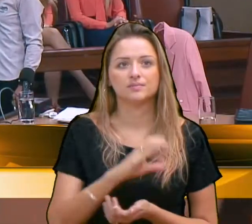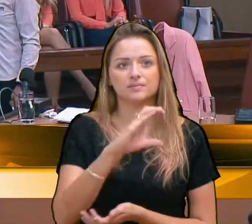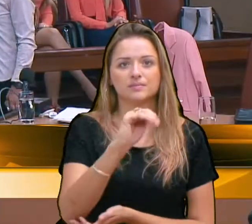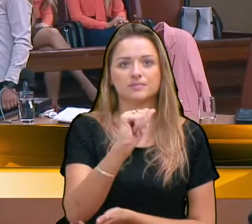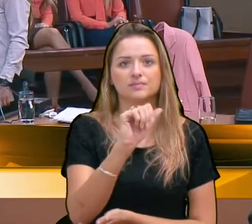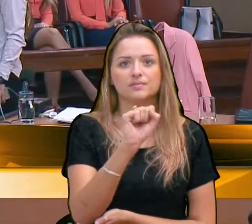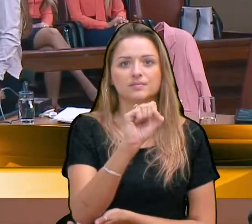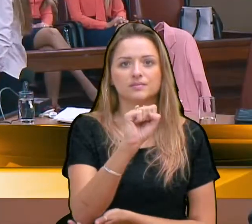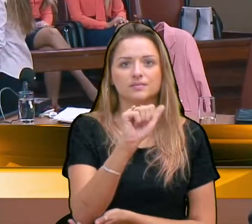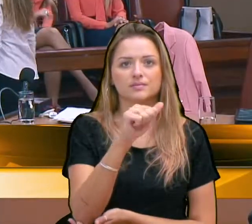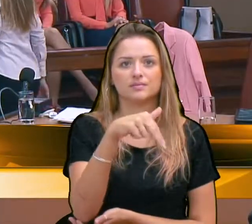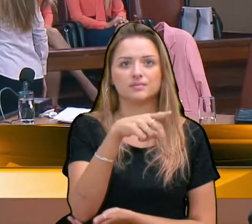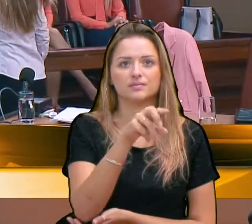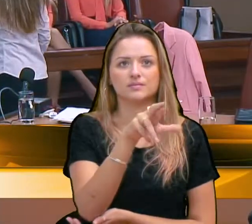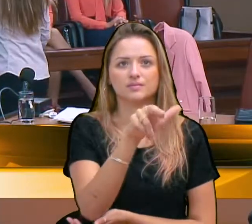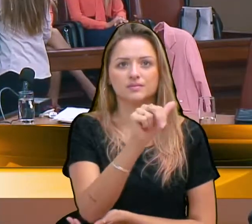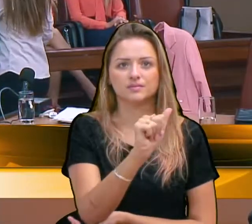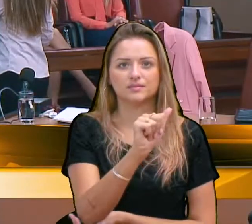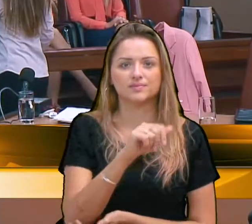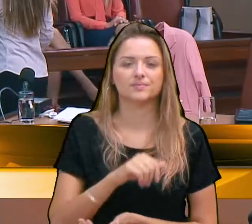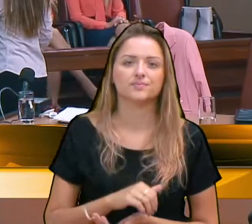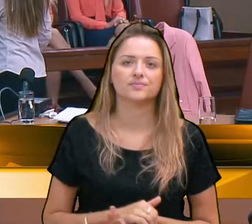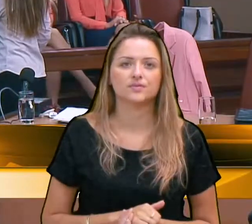Cassandra Leal Rodrigues.